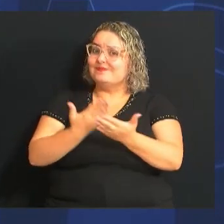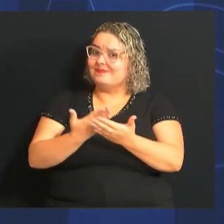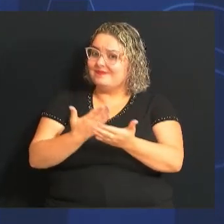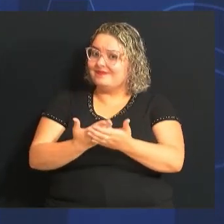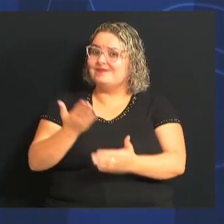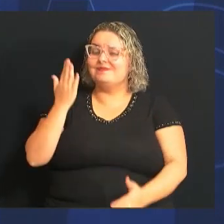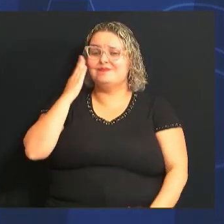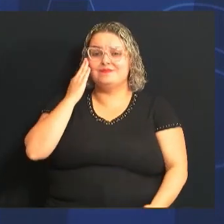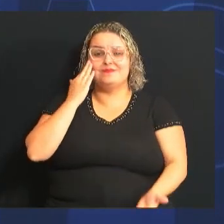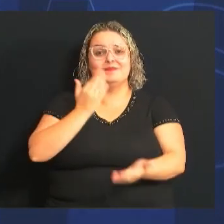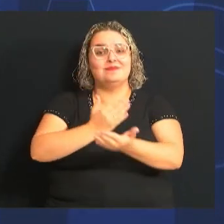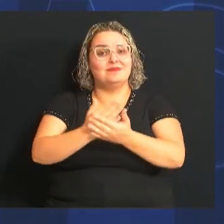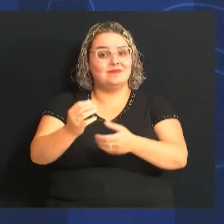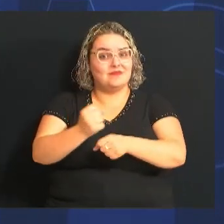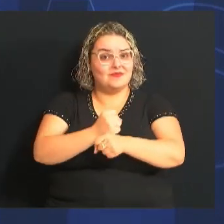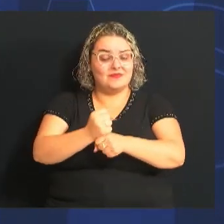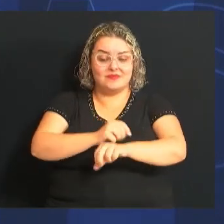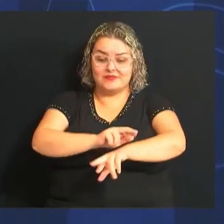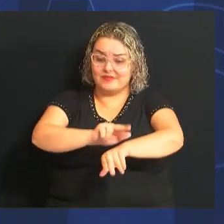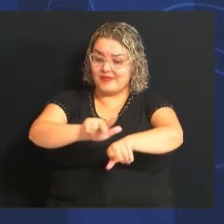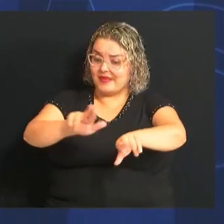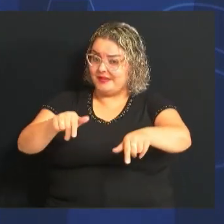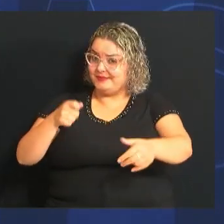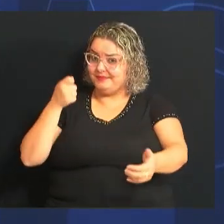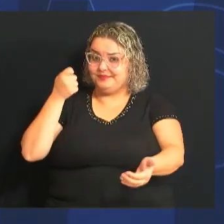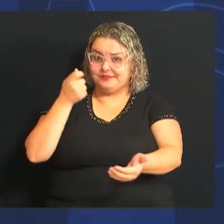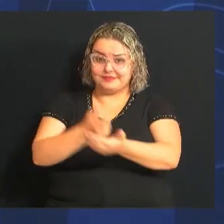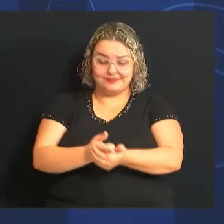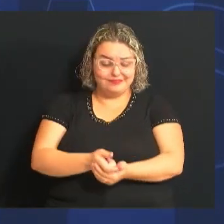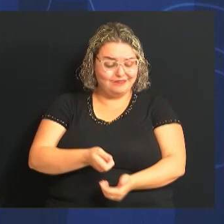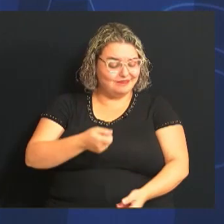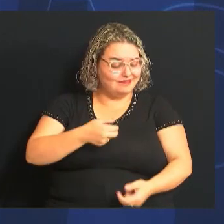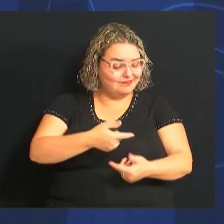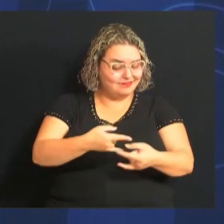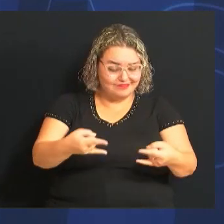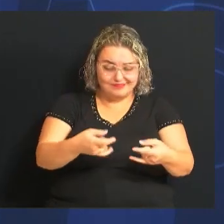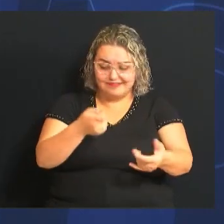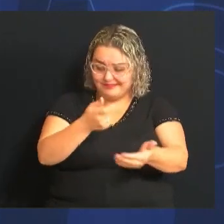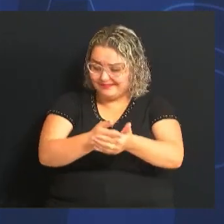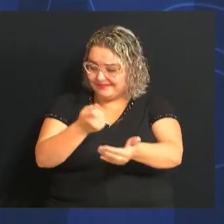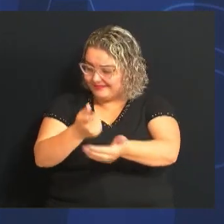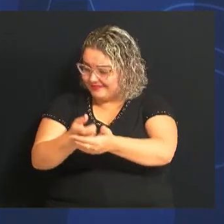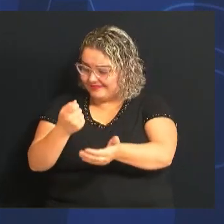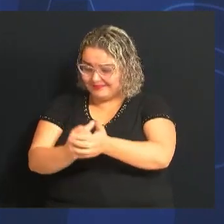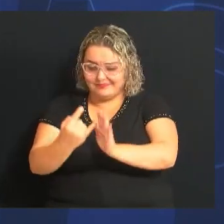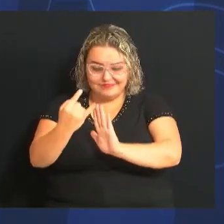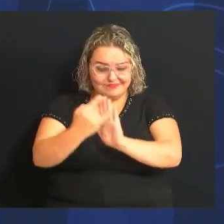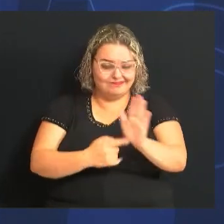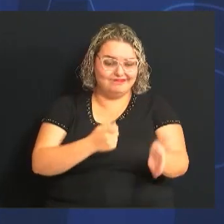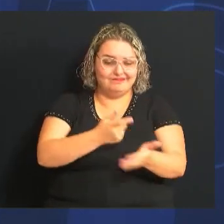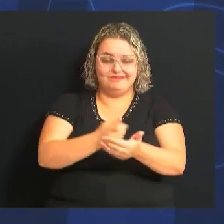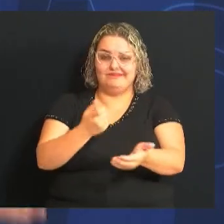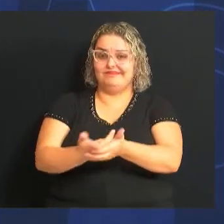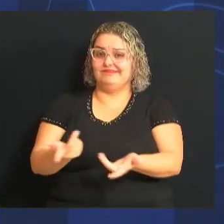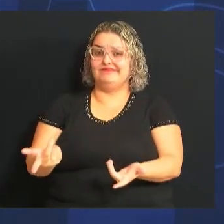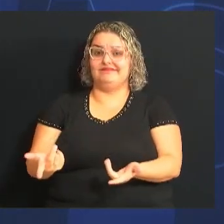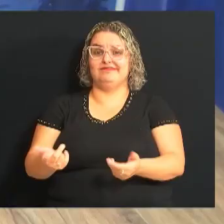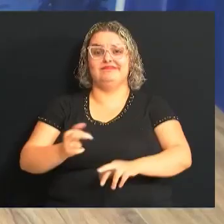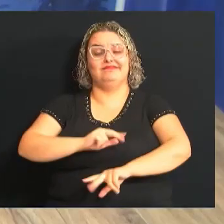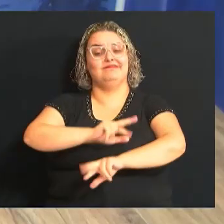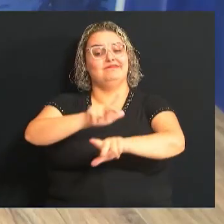ano agora, são inúmeras contas e estes produtos são comuns a milhões de